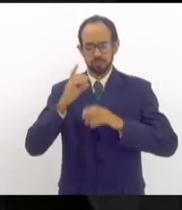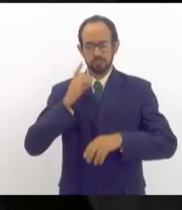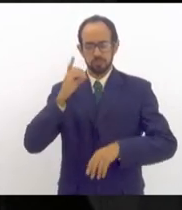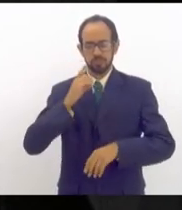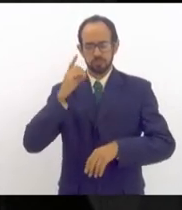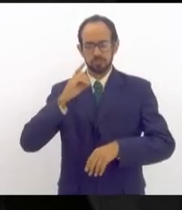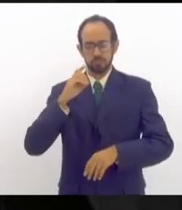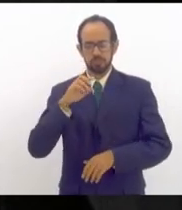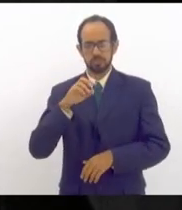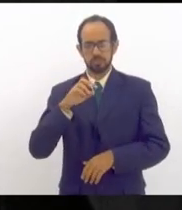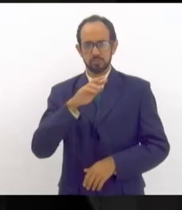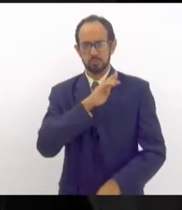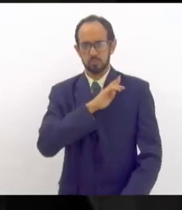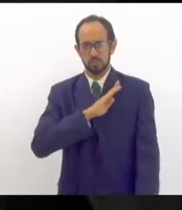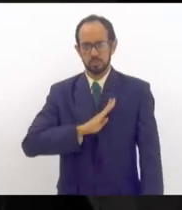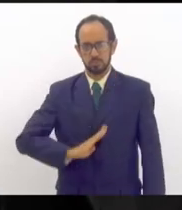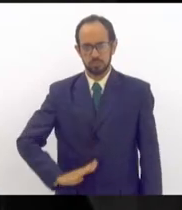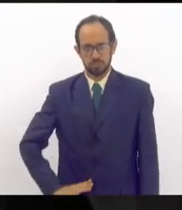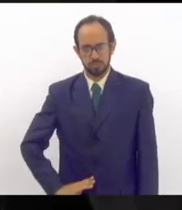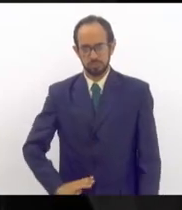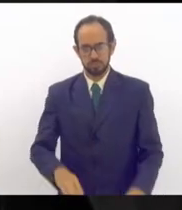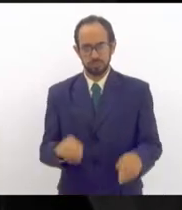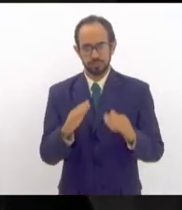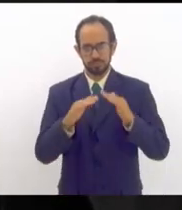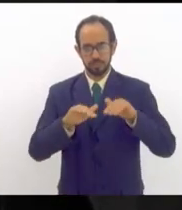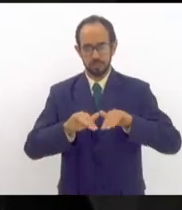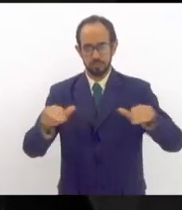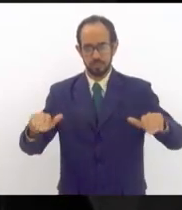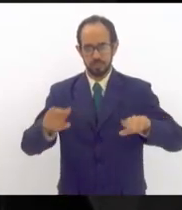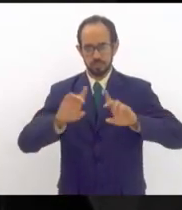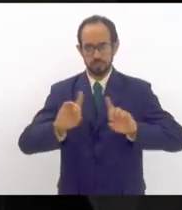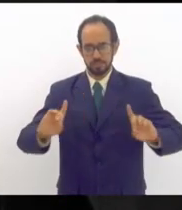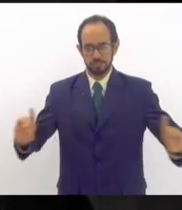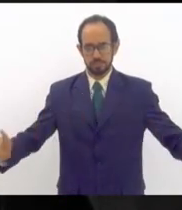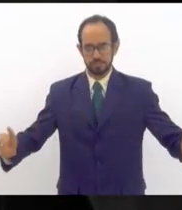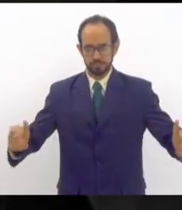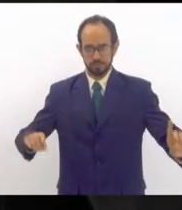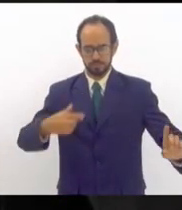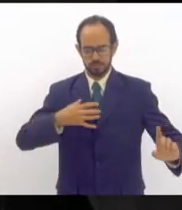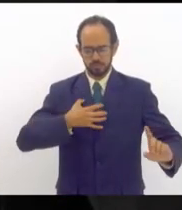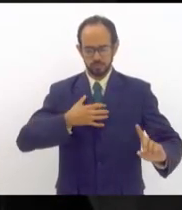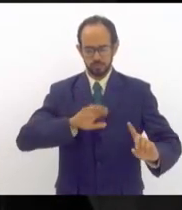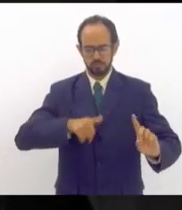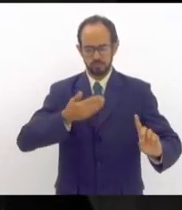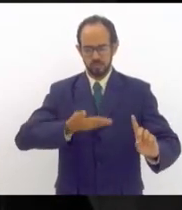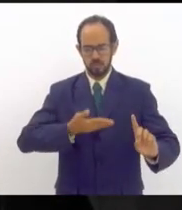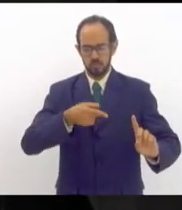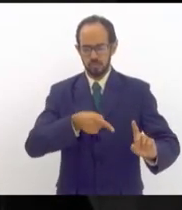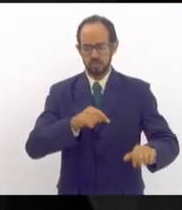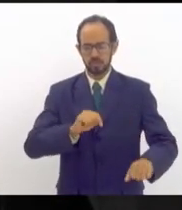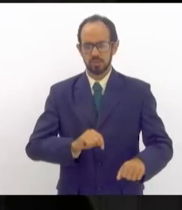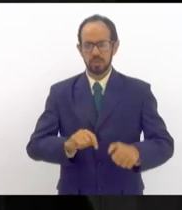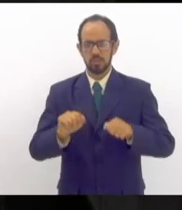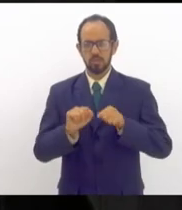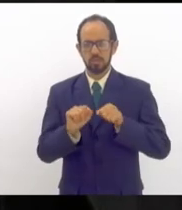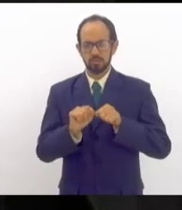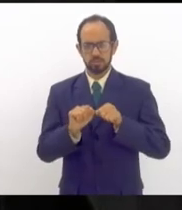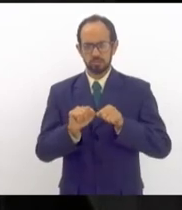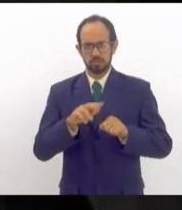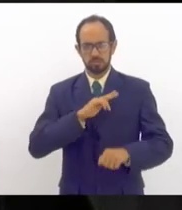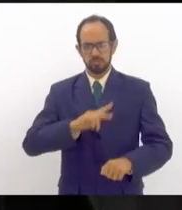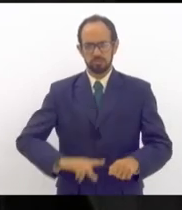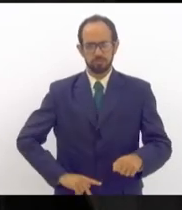Bacelar e mesa diretora isso muito me honra nesta presidindo a